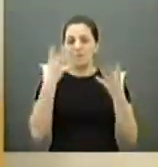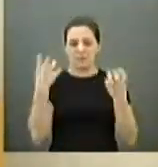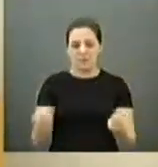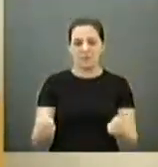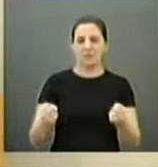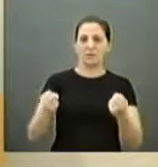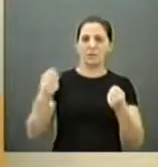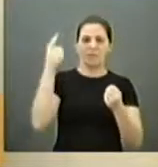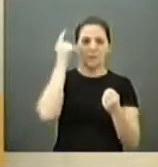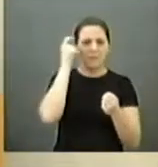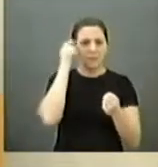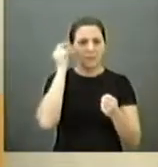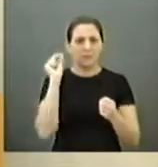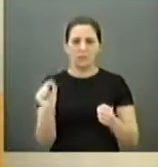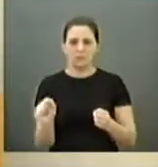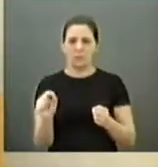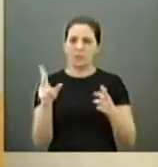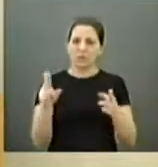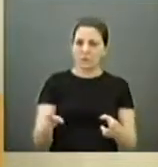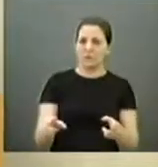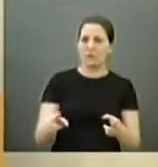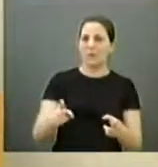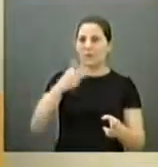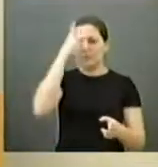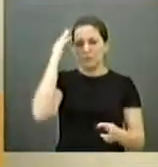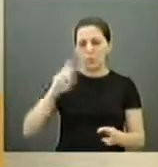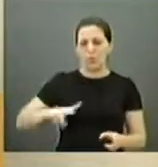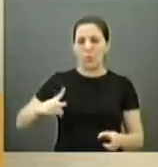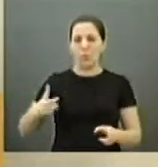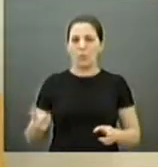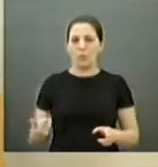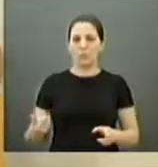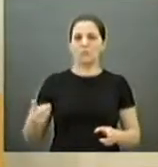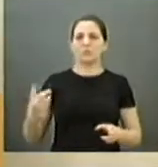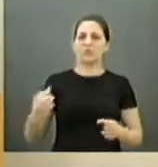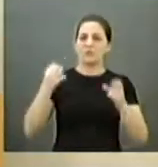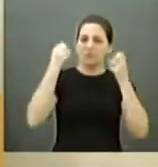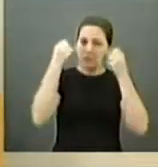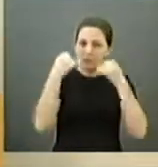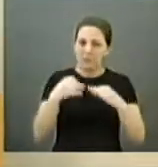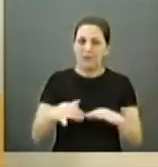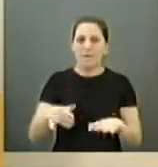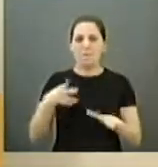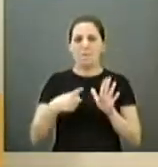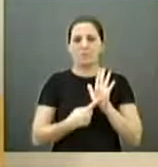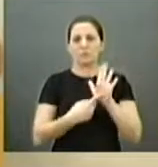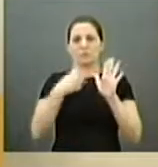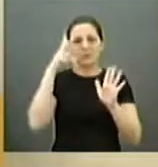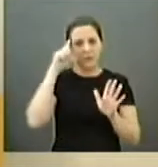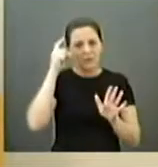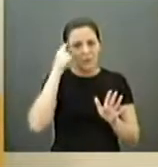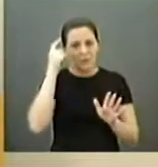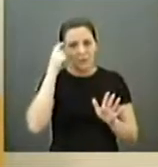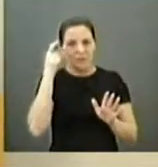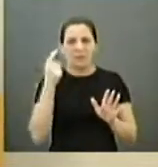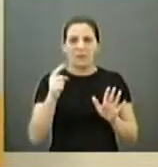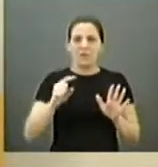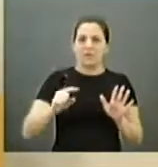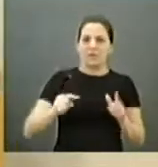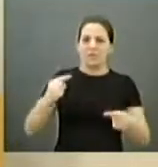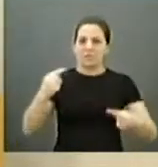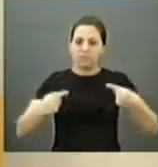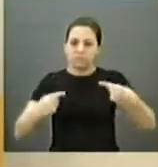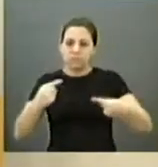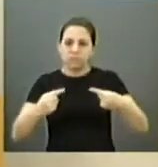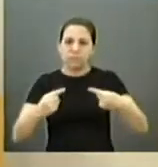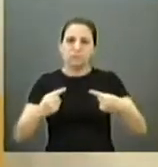esse tipo de pensamento. As pessoas que se opõem a isso têm que expressar a sua ideia. A gente tem que fazer um contraponto para que esse